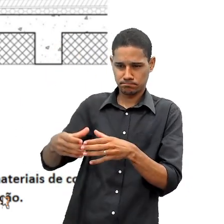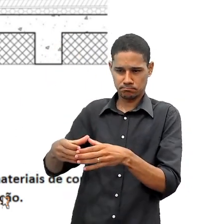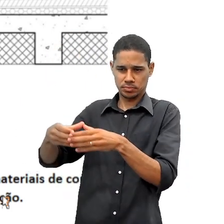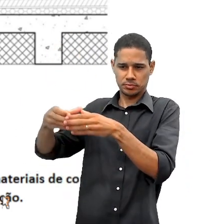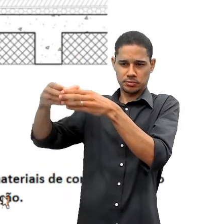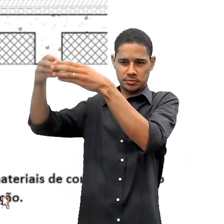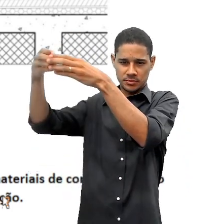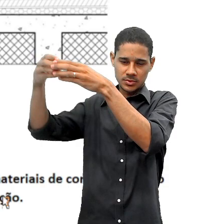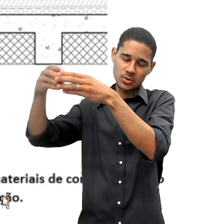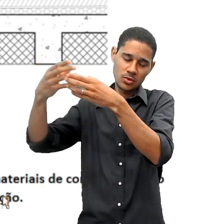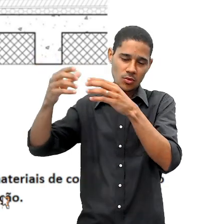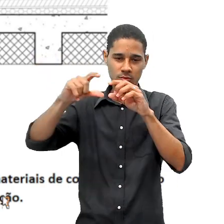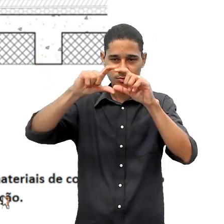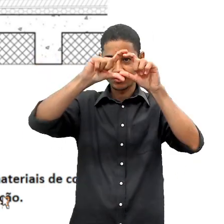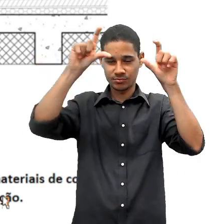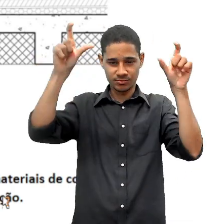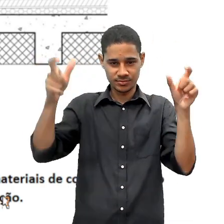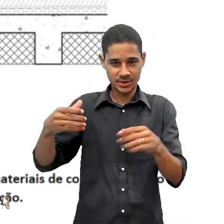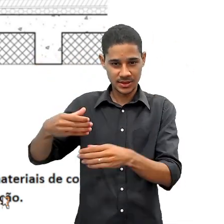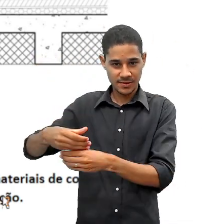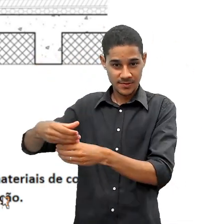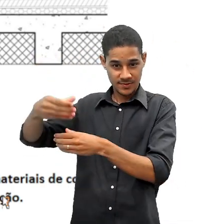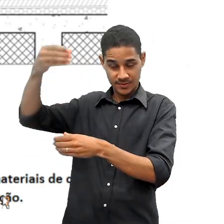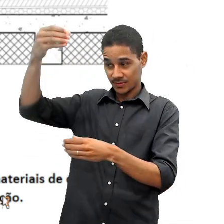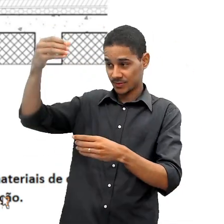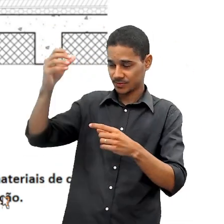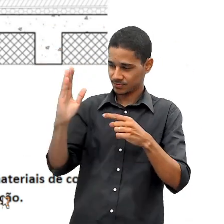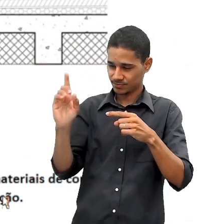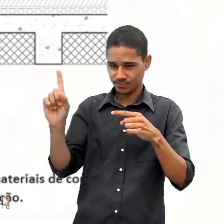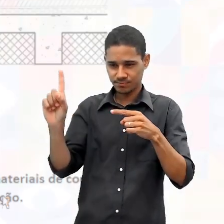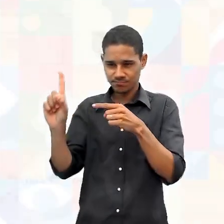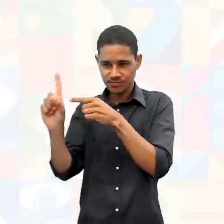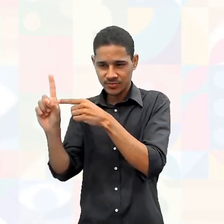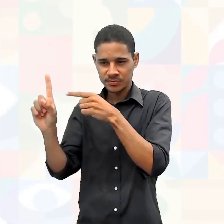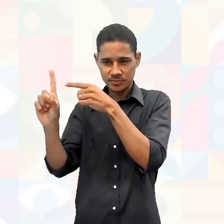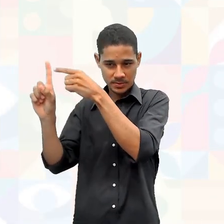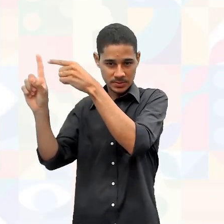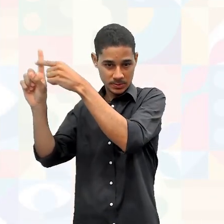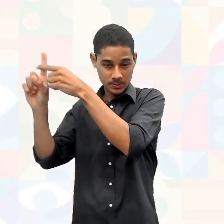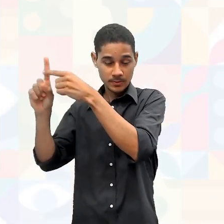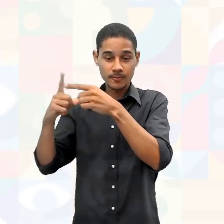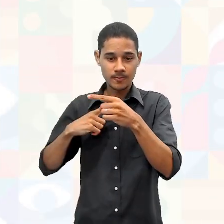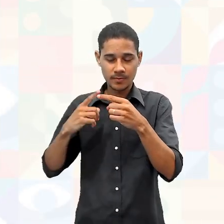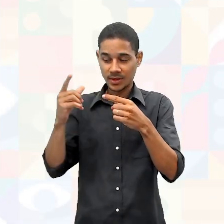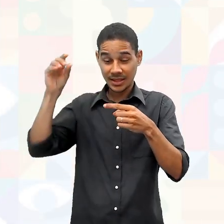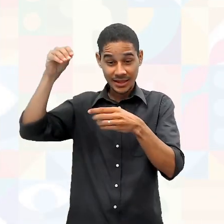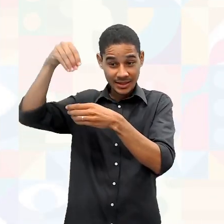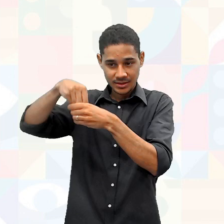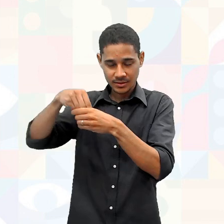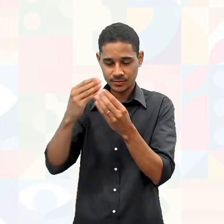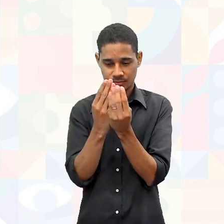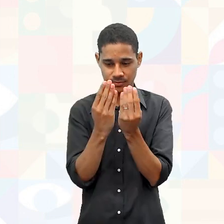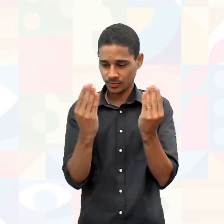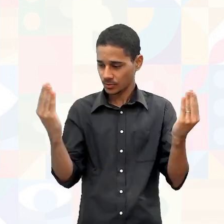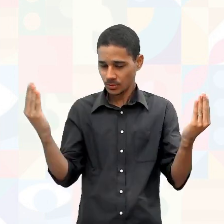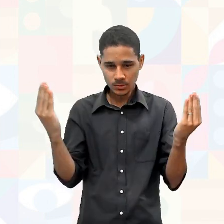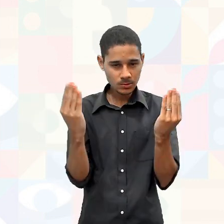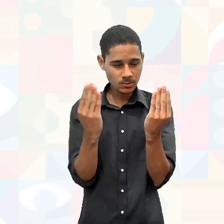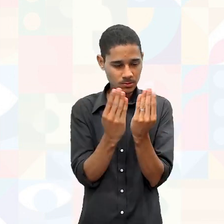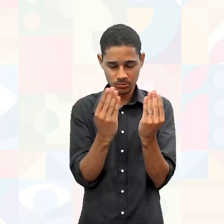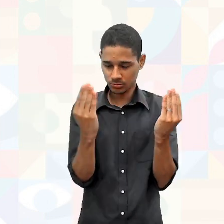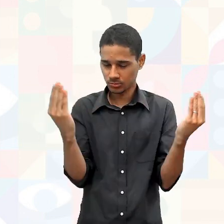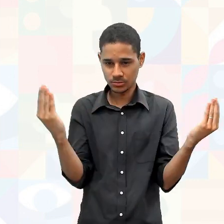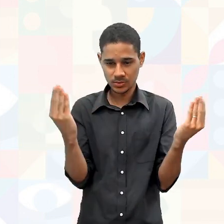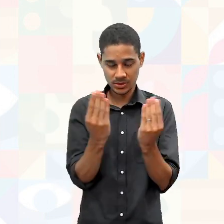verga da porta, no caso ali é a viga realmente estrutural, e você tem a folha correndo ali dentro. A folha da porta, ela tem